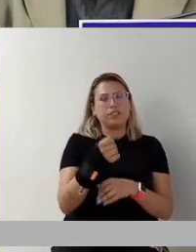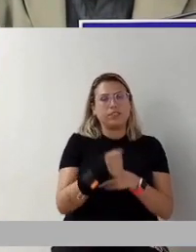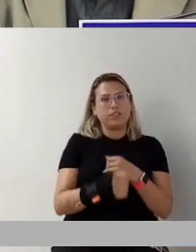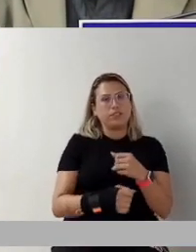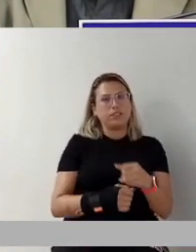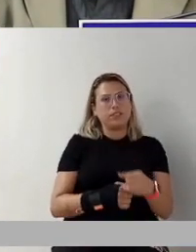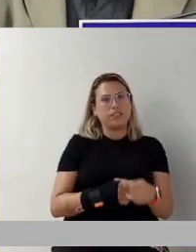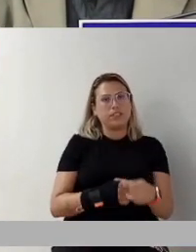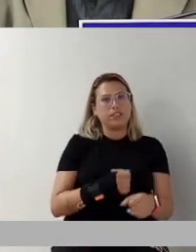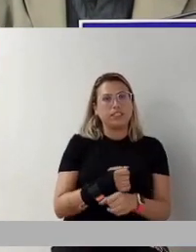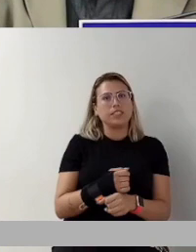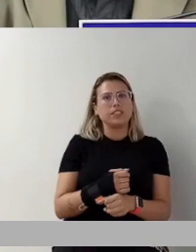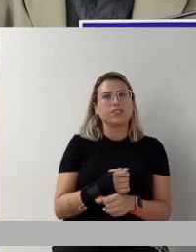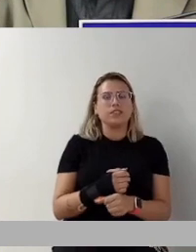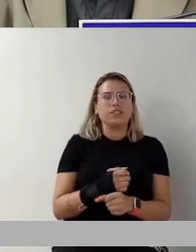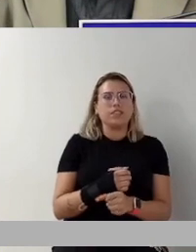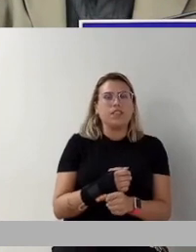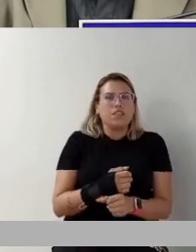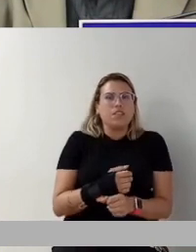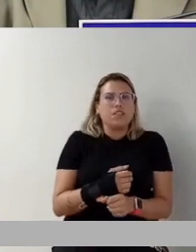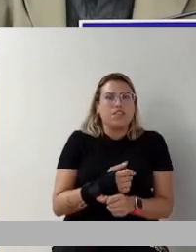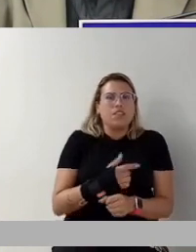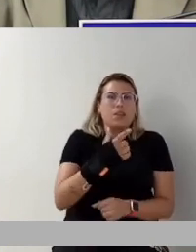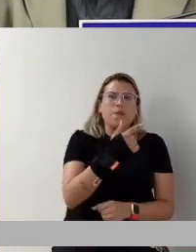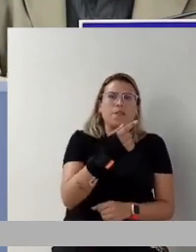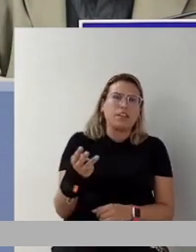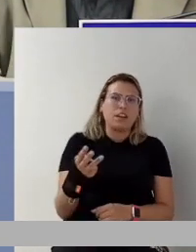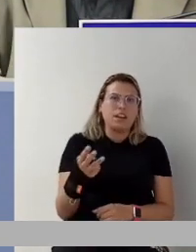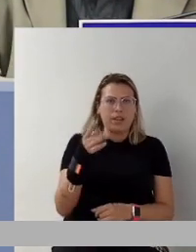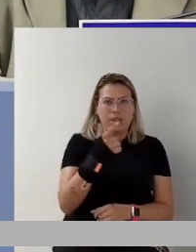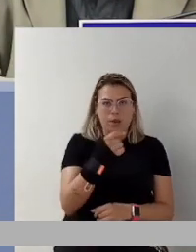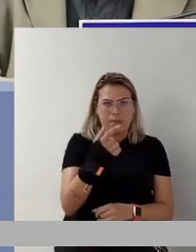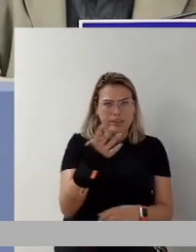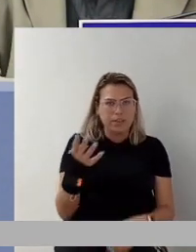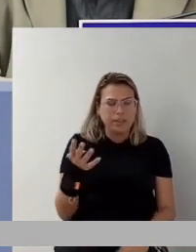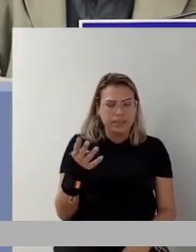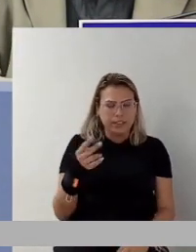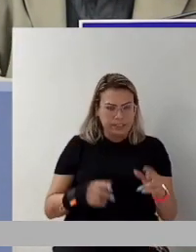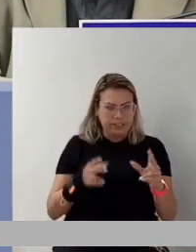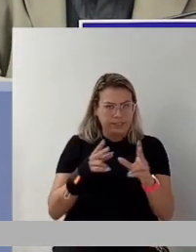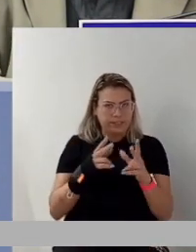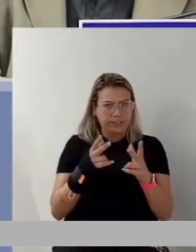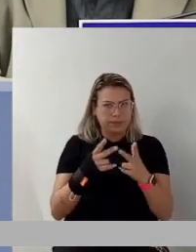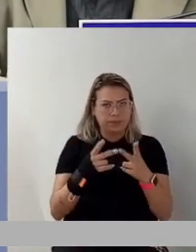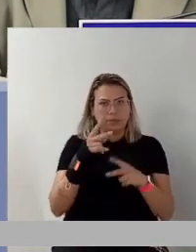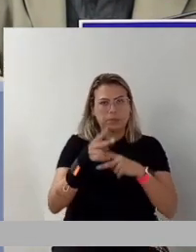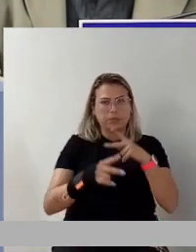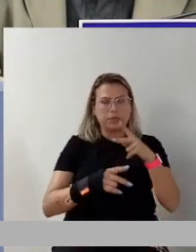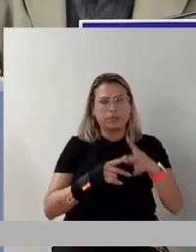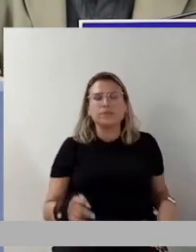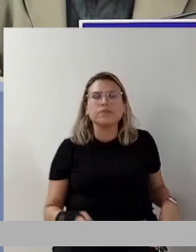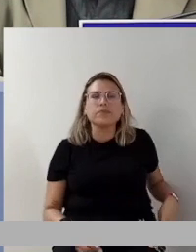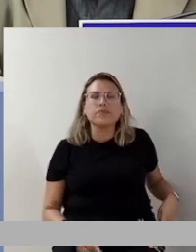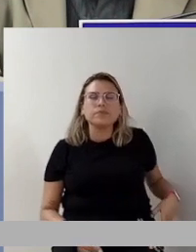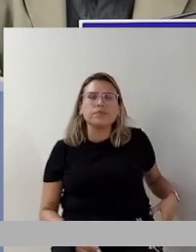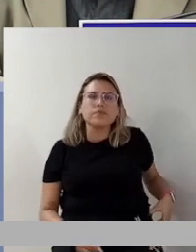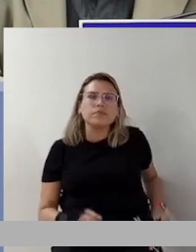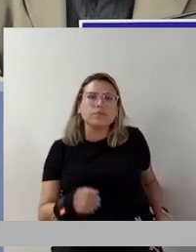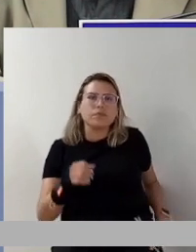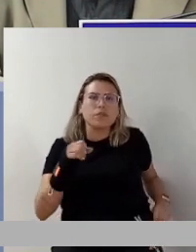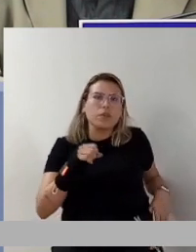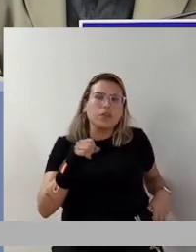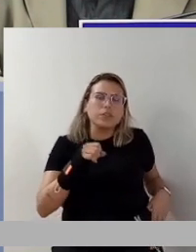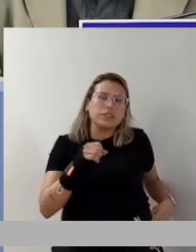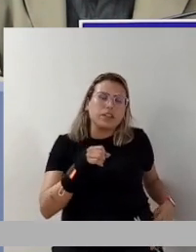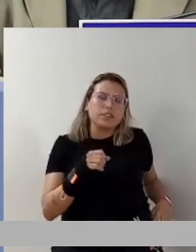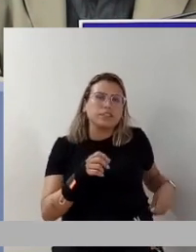segundo biênio 2023 2024 casa do Povo oitava sessão ordinária do